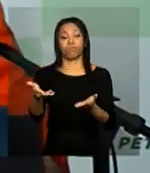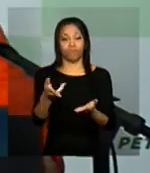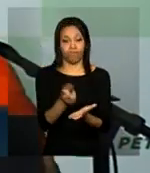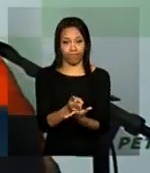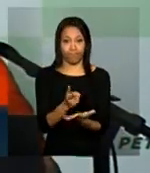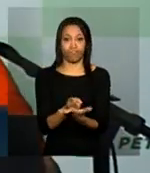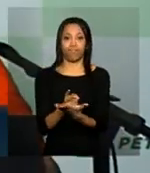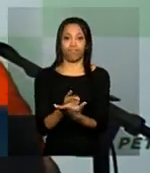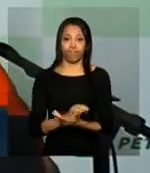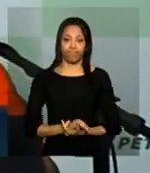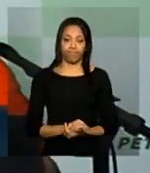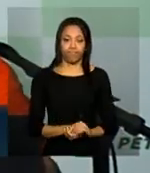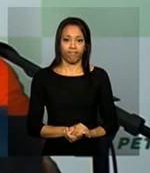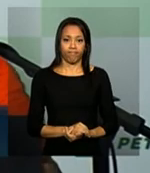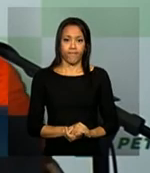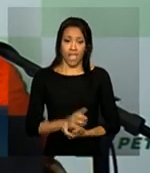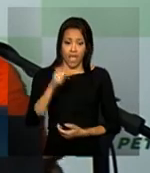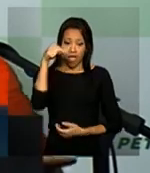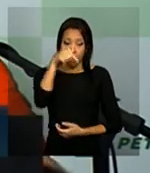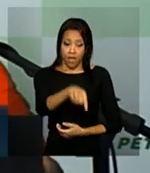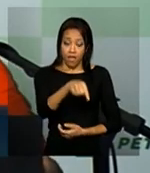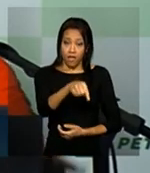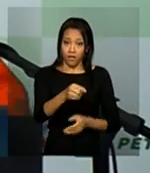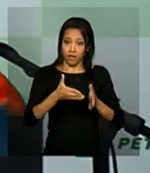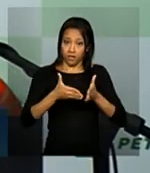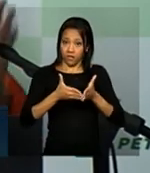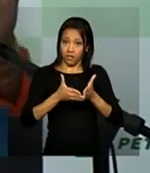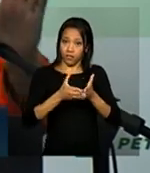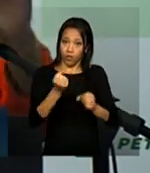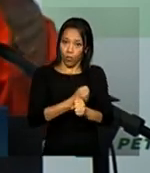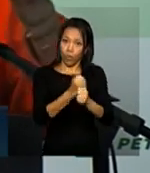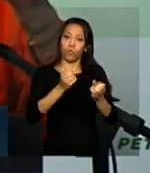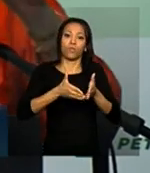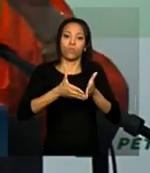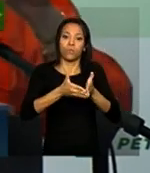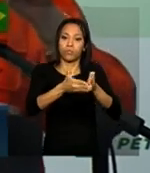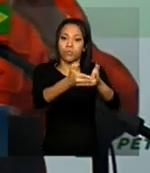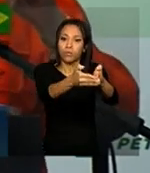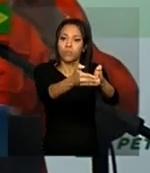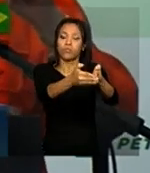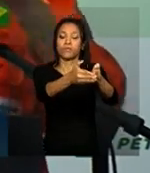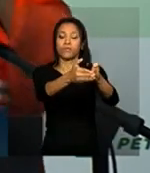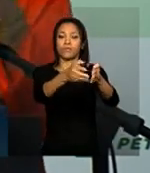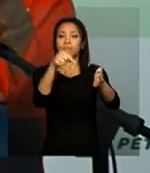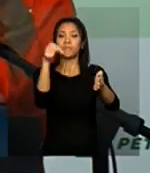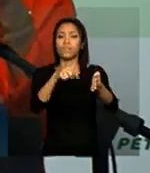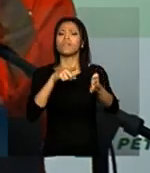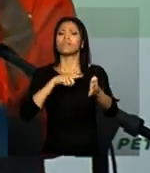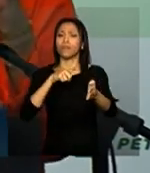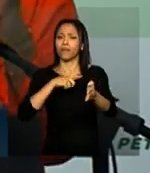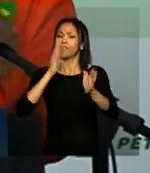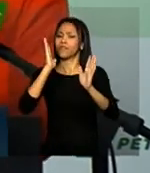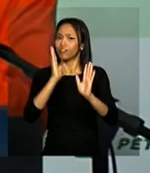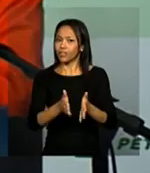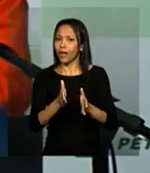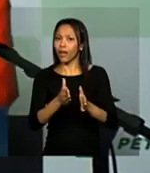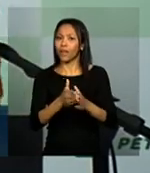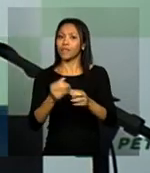né? Esse estaleiro, ele tem algumas encomendas